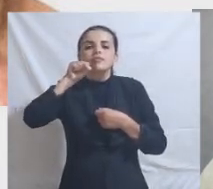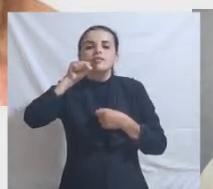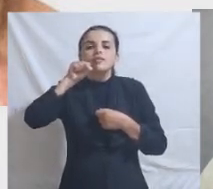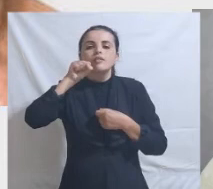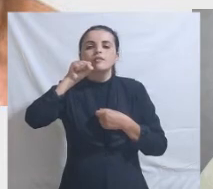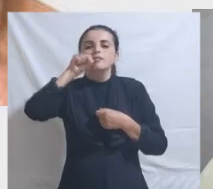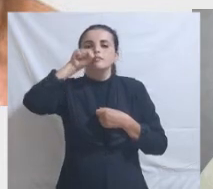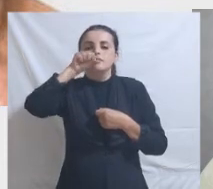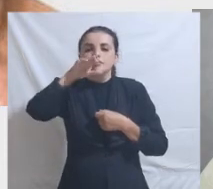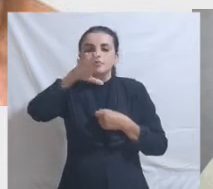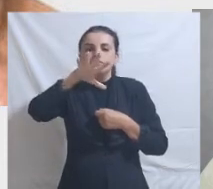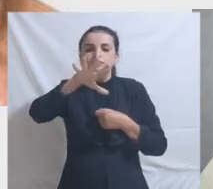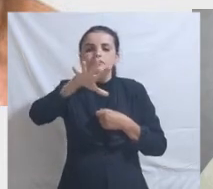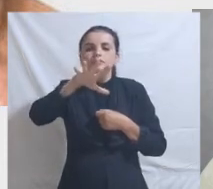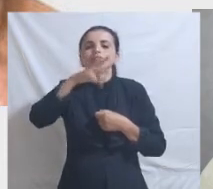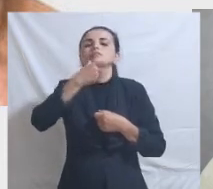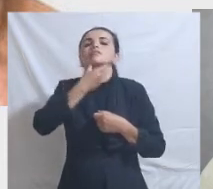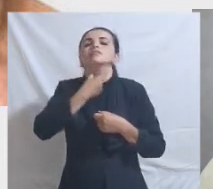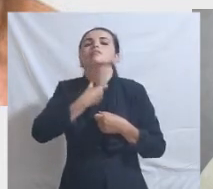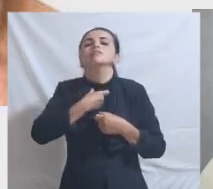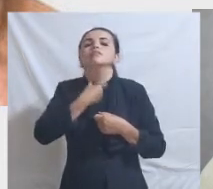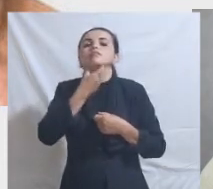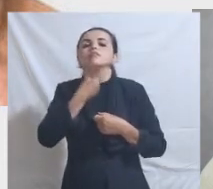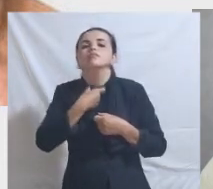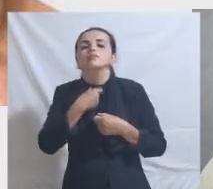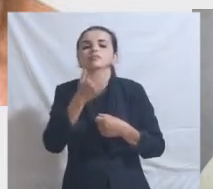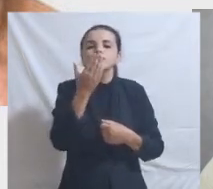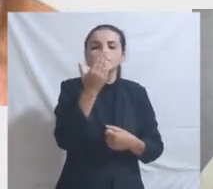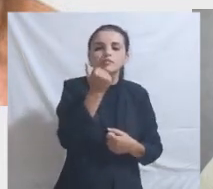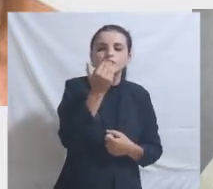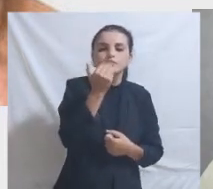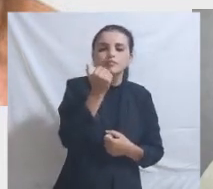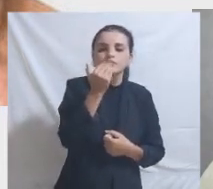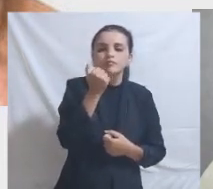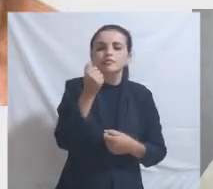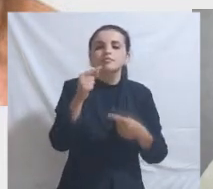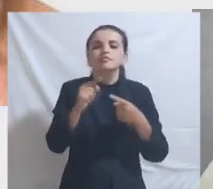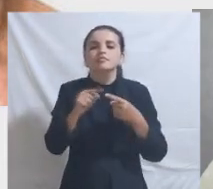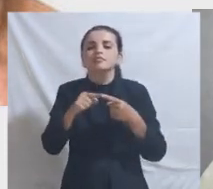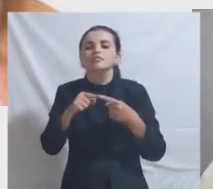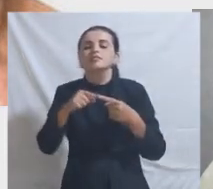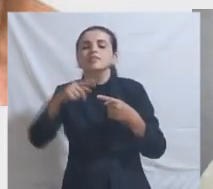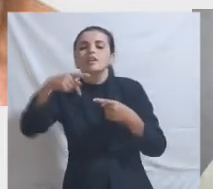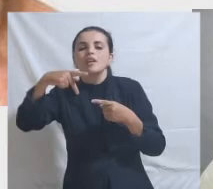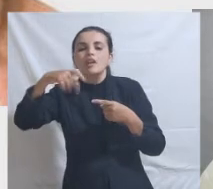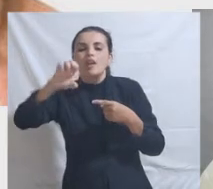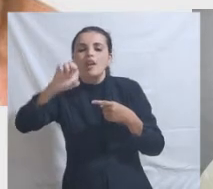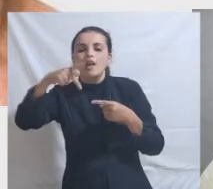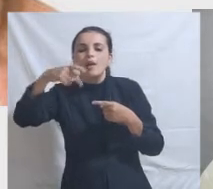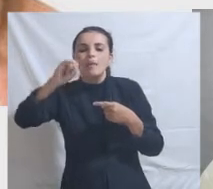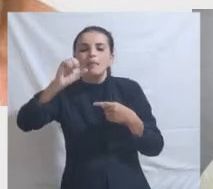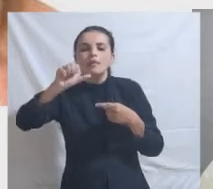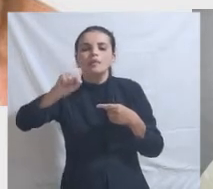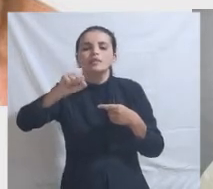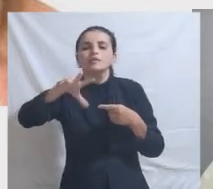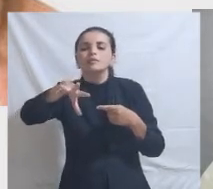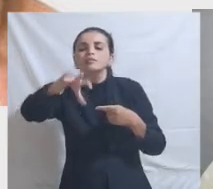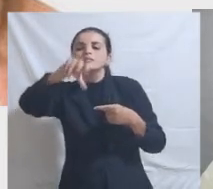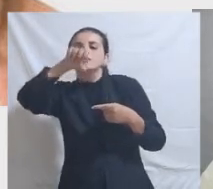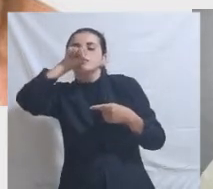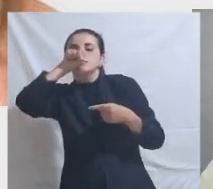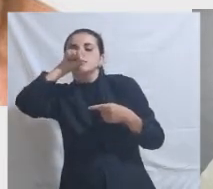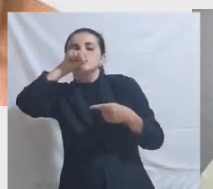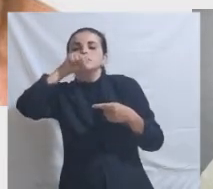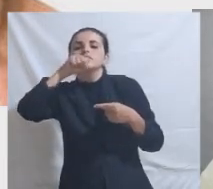Aqui. Então, quando nós estamos nos alimentando, a nossa epíglote ela fecha para que os alimentos eles não passem para a próxima etapa